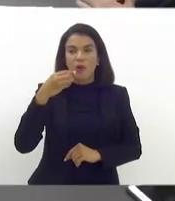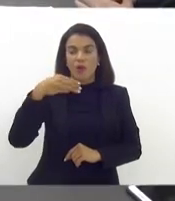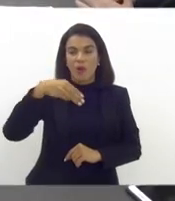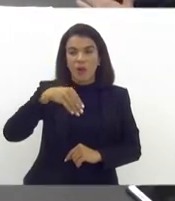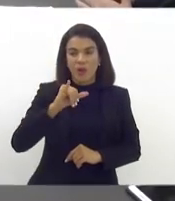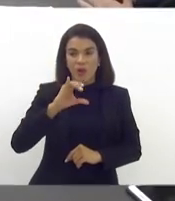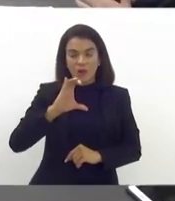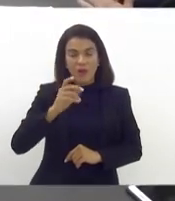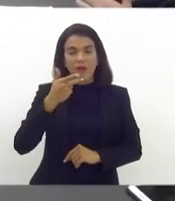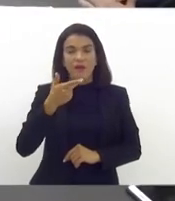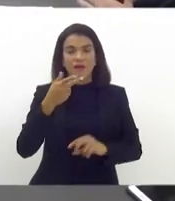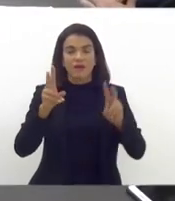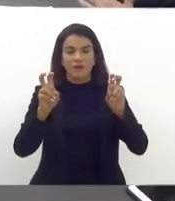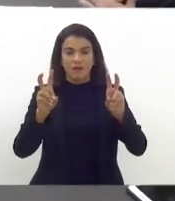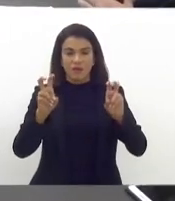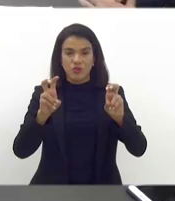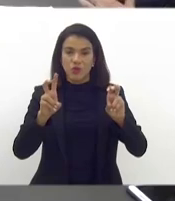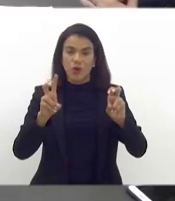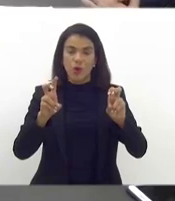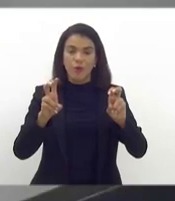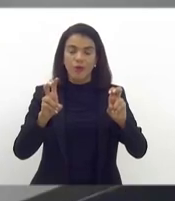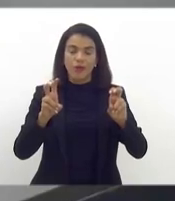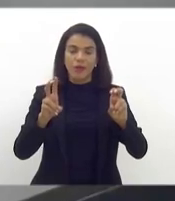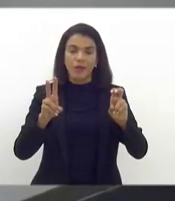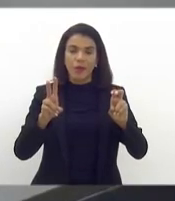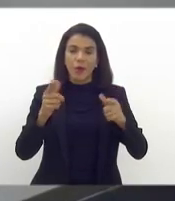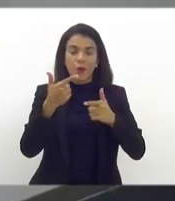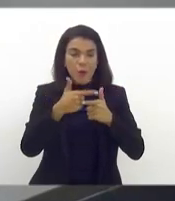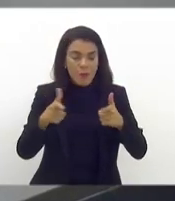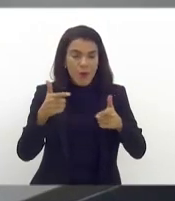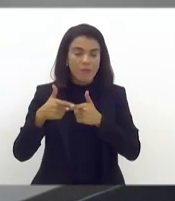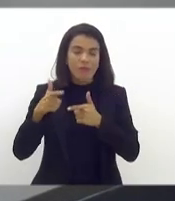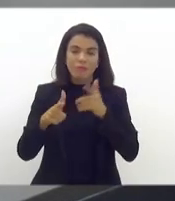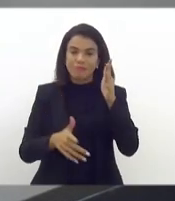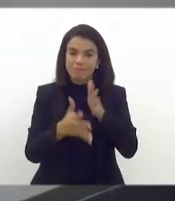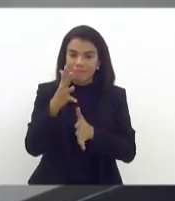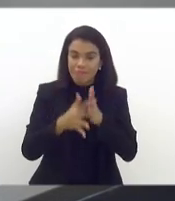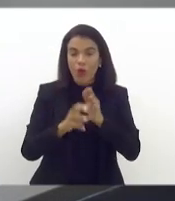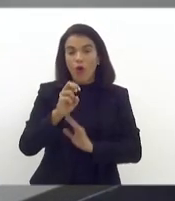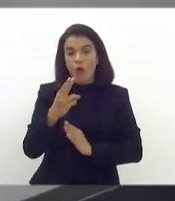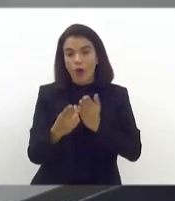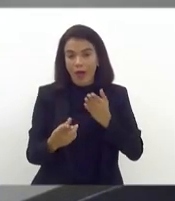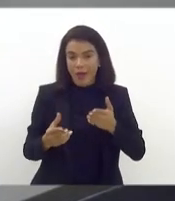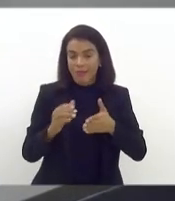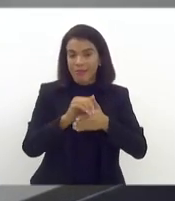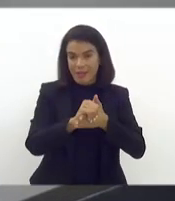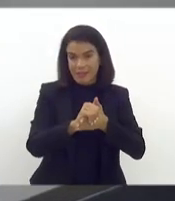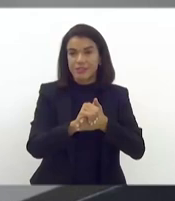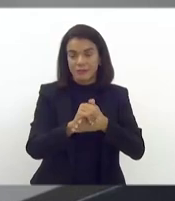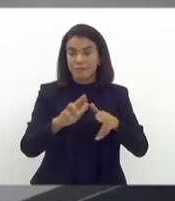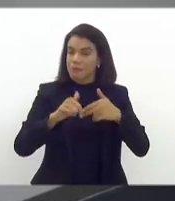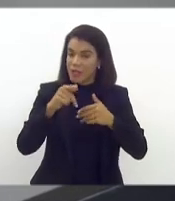fez menção a uma potencial prejudicabilidade ou anexação por conta dos projetos